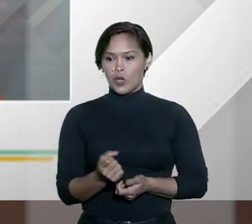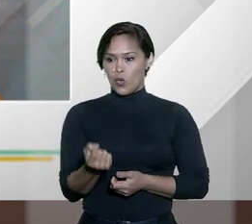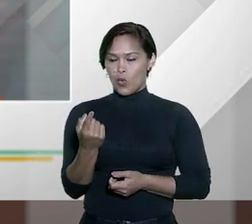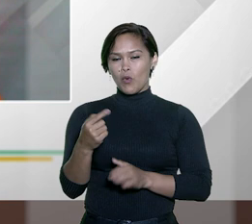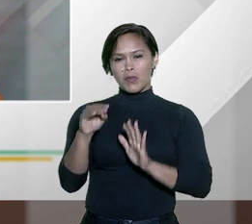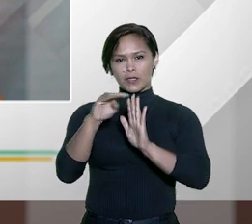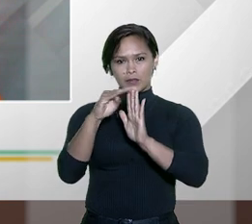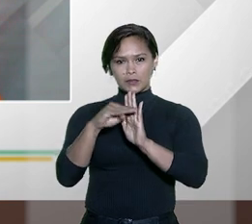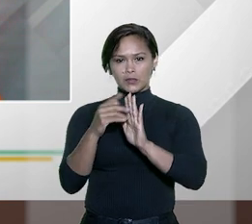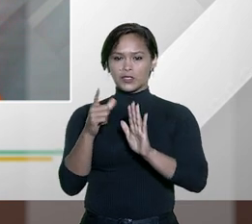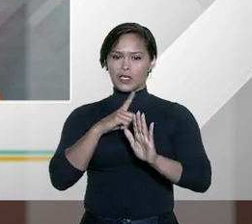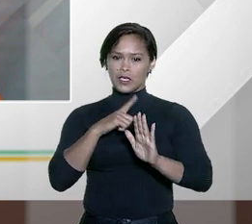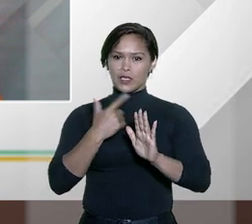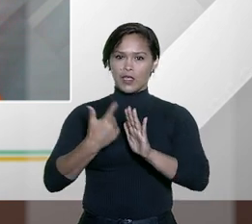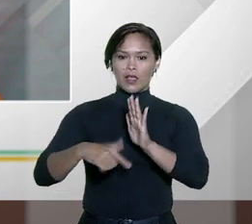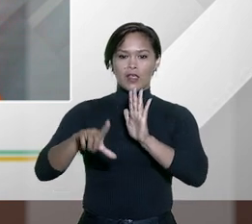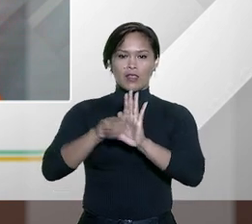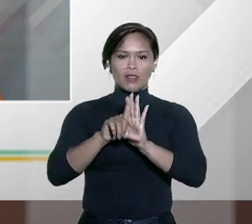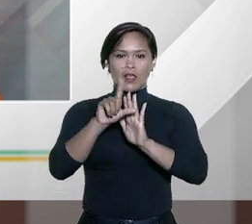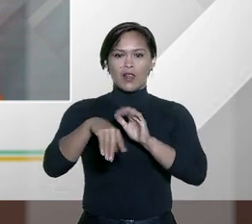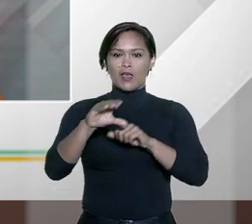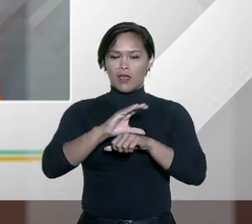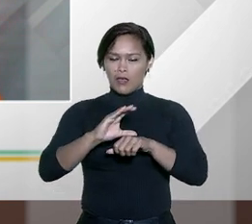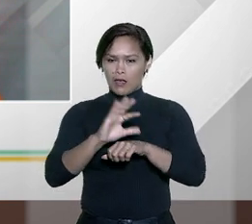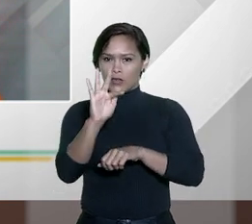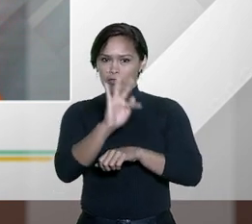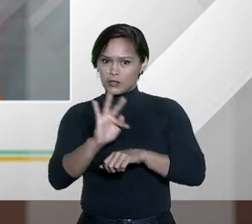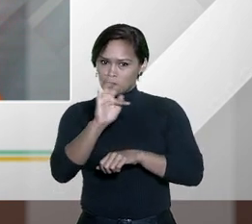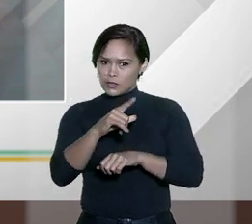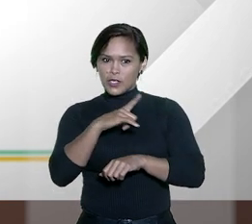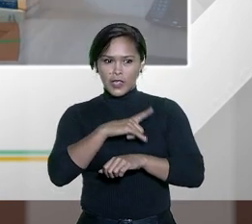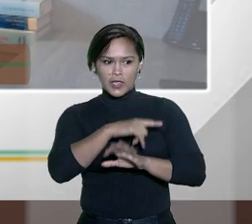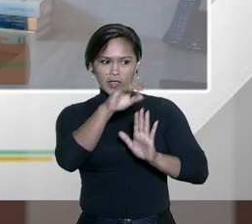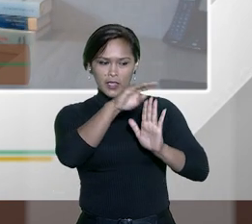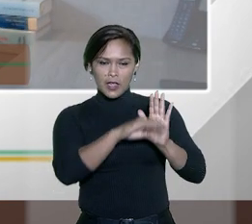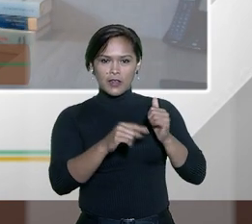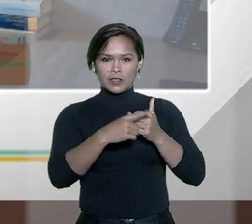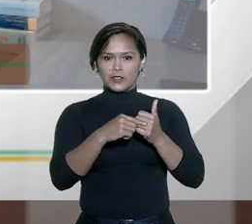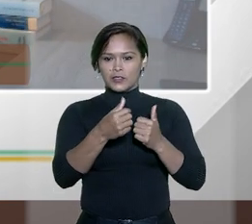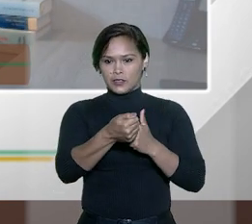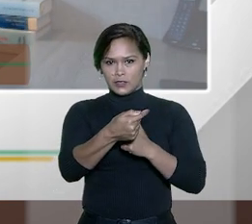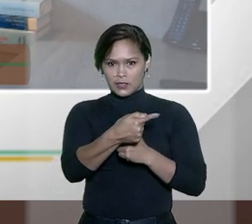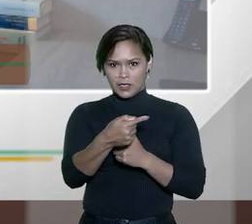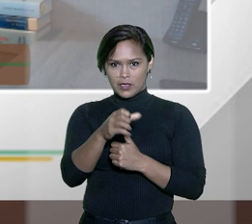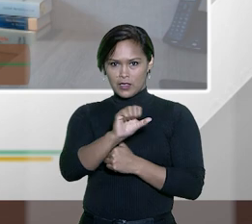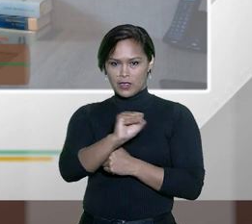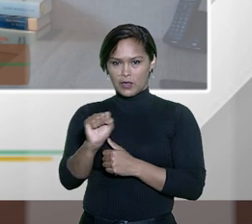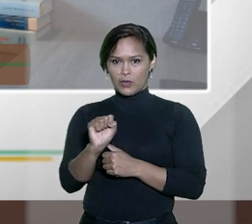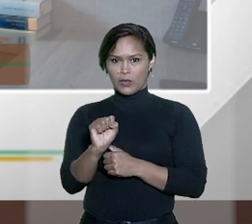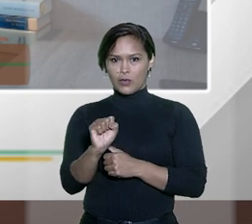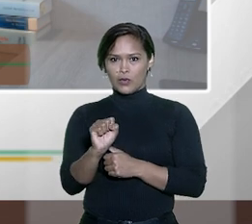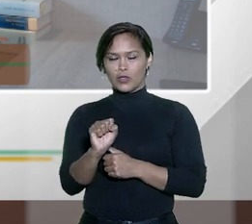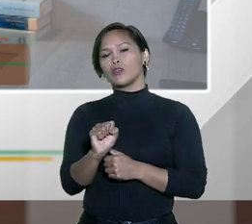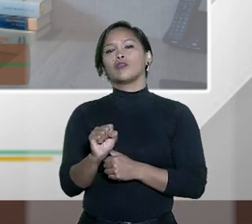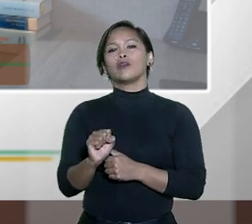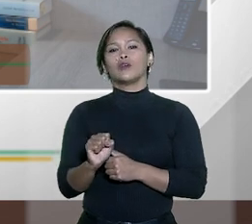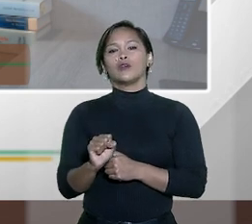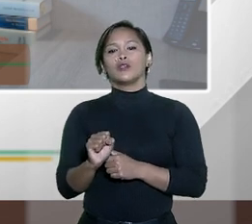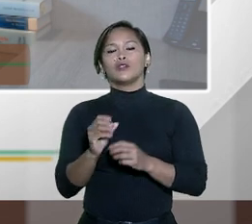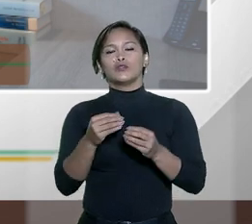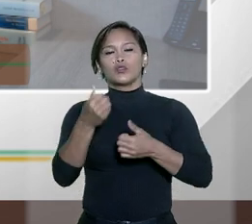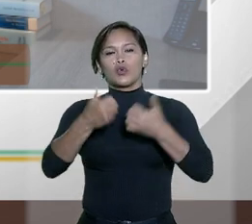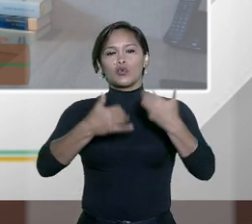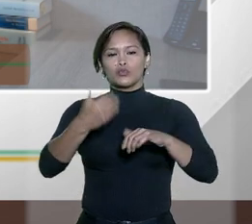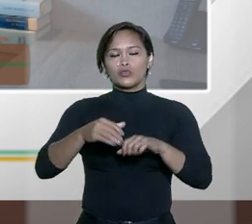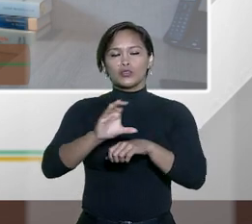Uma das medidas que está prevista lá na nossa Constituição Federal, está lá no artigo 78 dos atos das